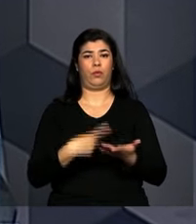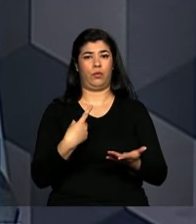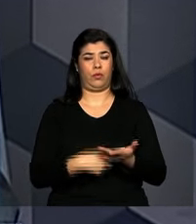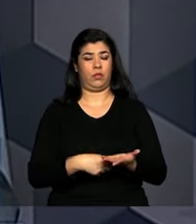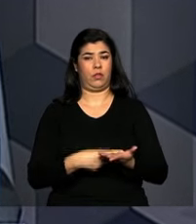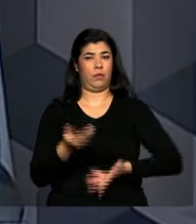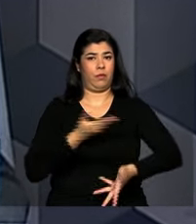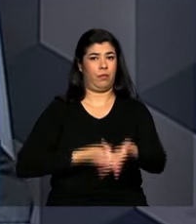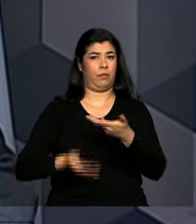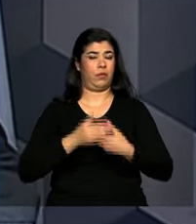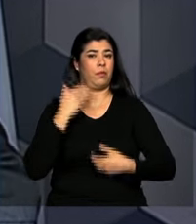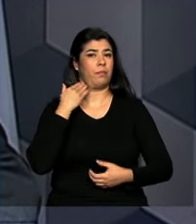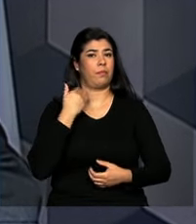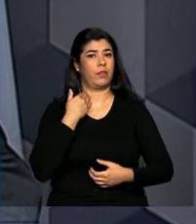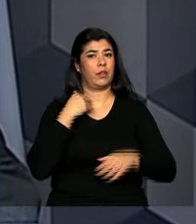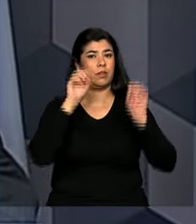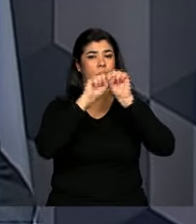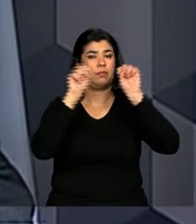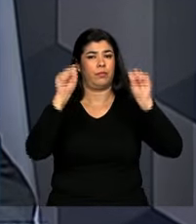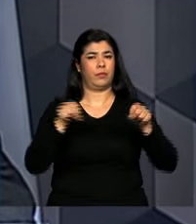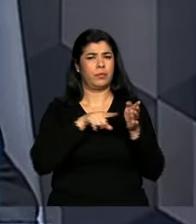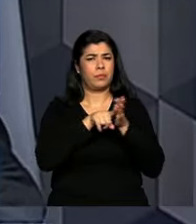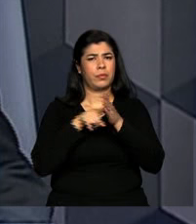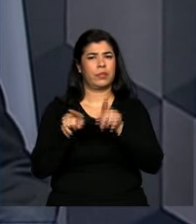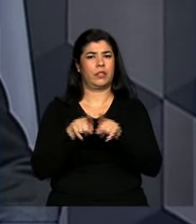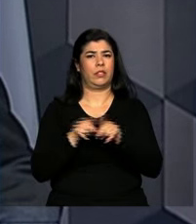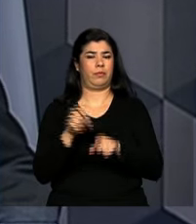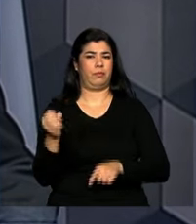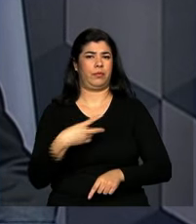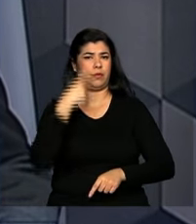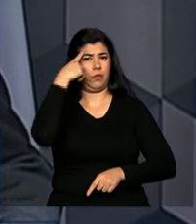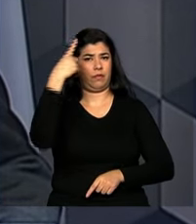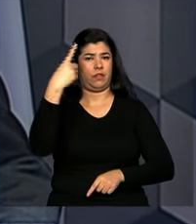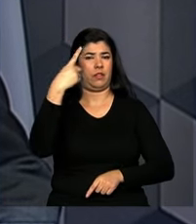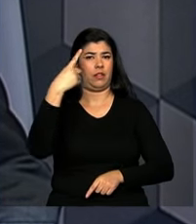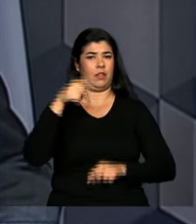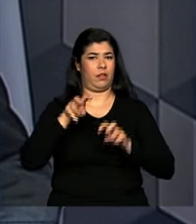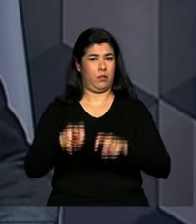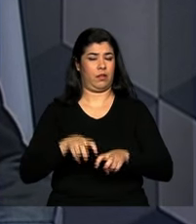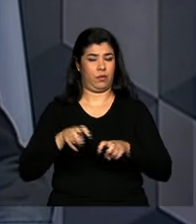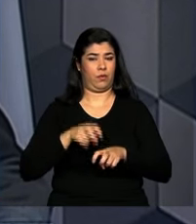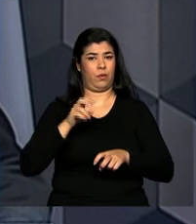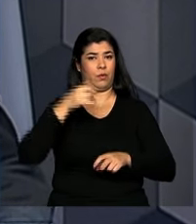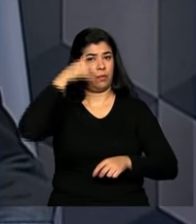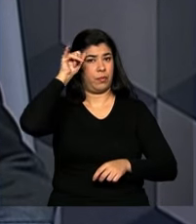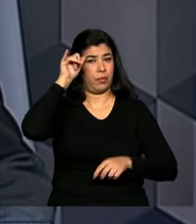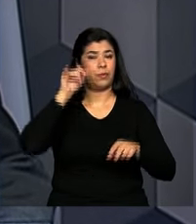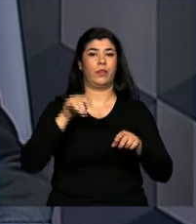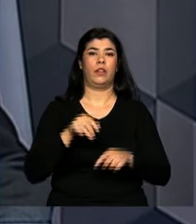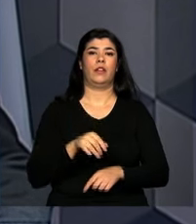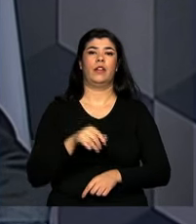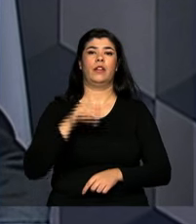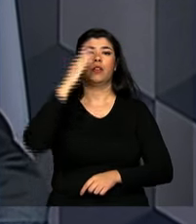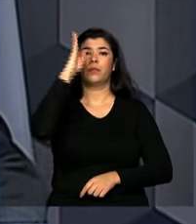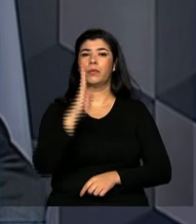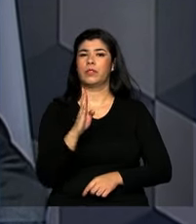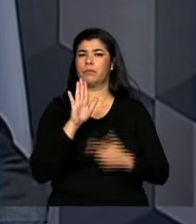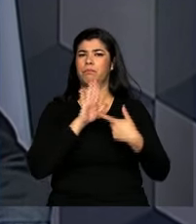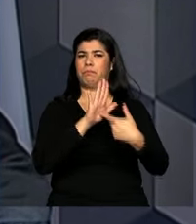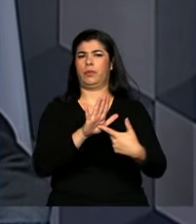banco com o sistema de pesquisa e inovação agropecuária no Brasil, incorporando cada vez mais uma visão